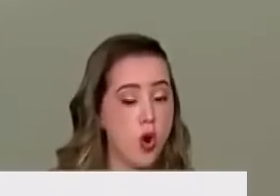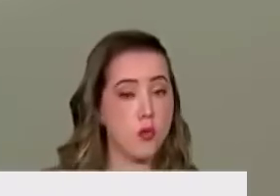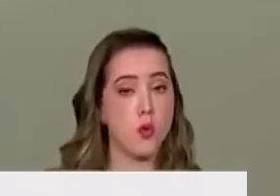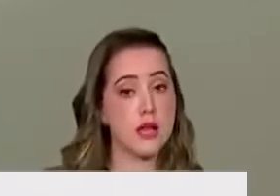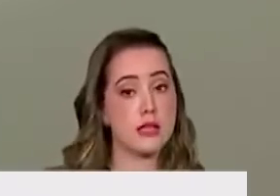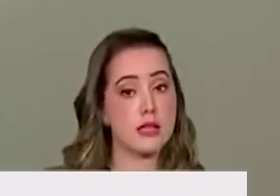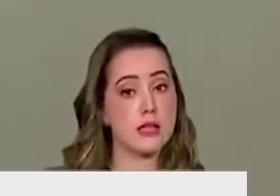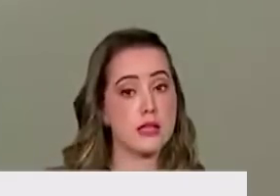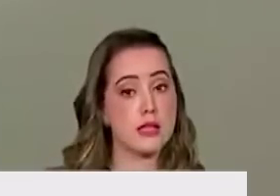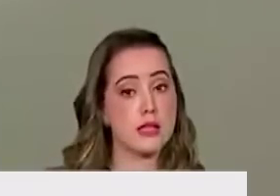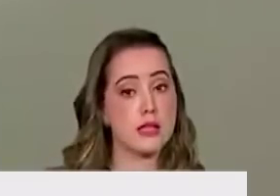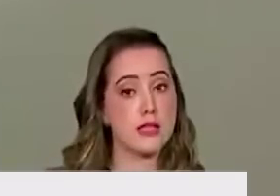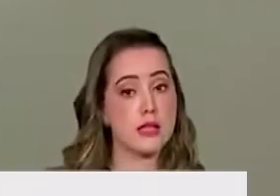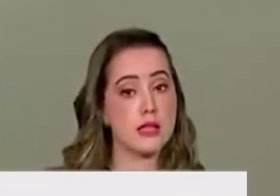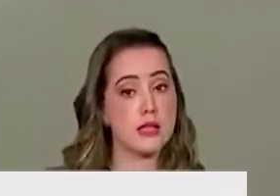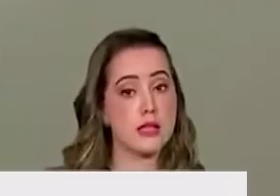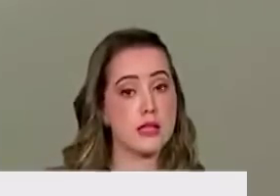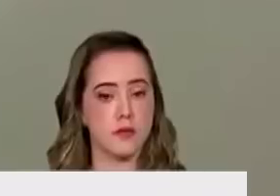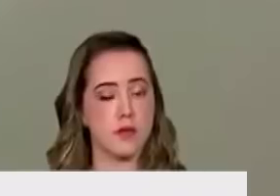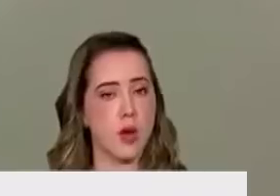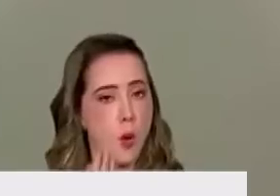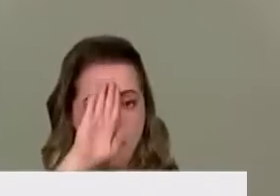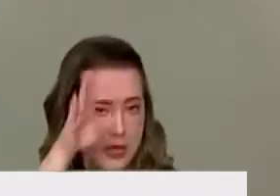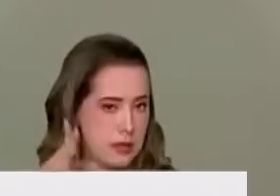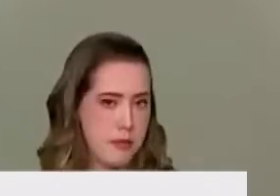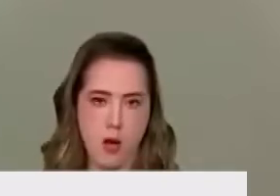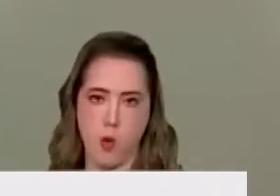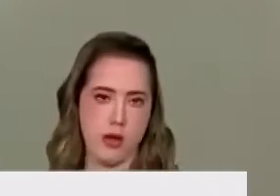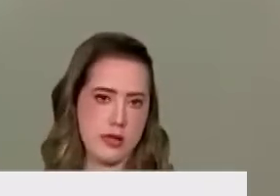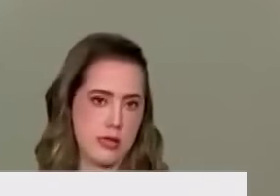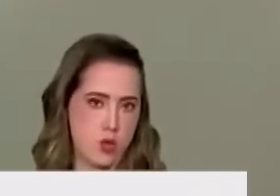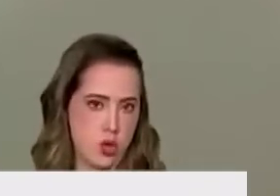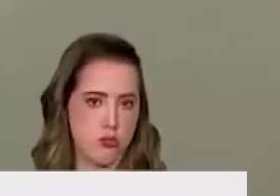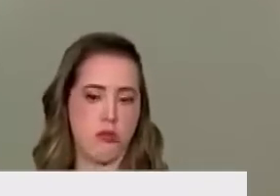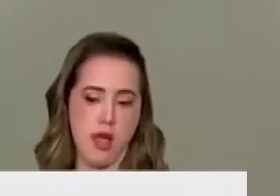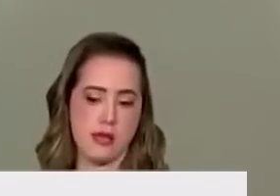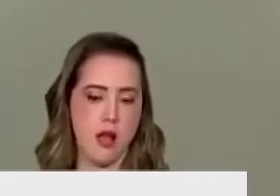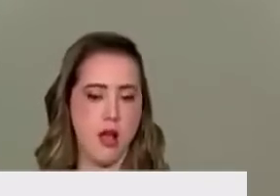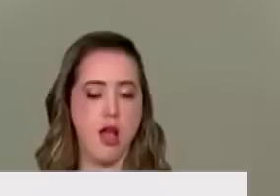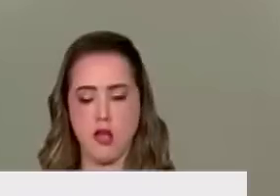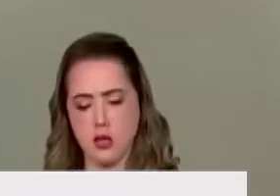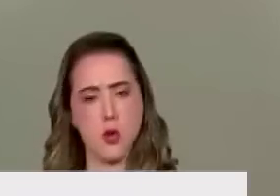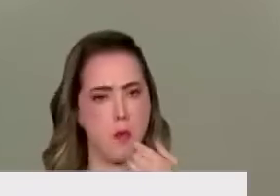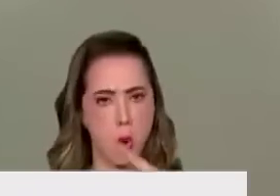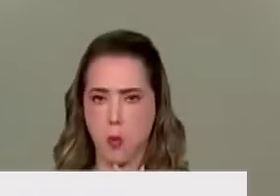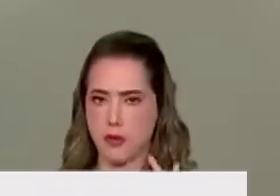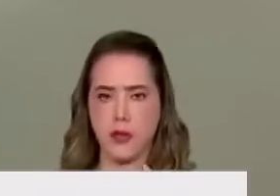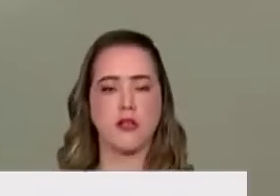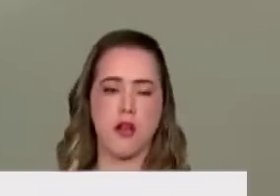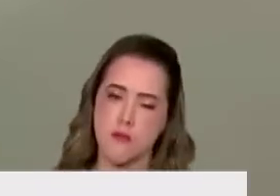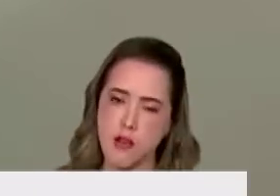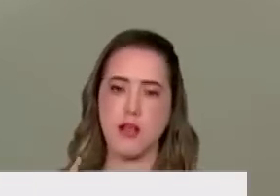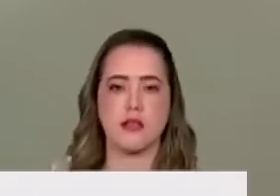cirurgia. Então, sua pergunta. Isso, a cirurgia ortopédica. O principal é ortopédica. Como transcorreu bem, sua pergunta. Por que aí demorou um pouquinho